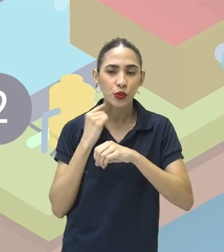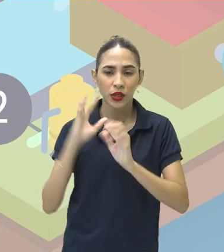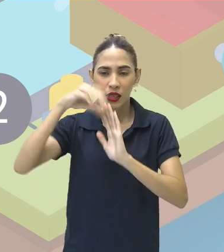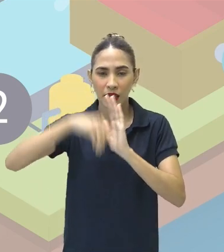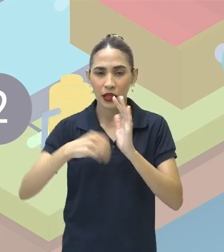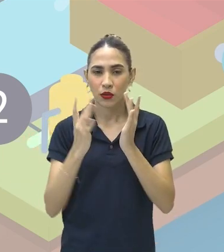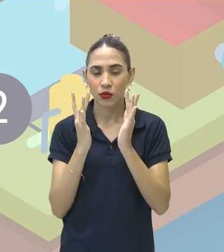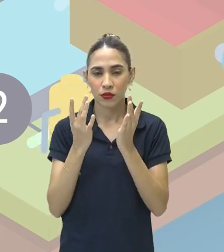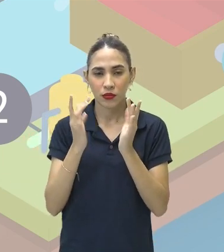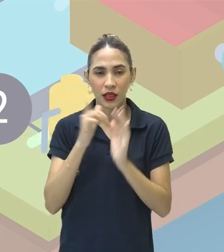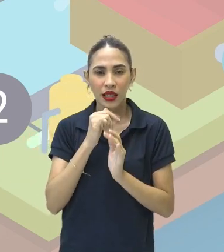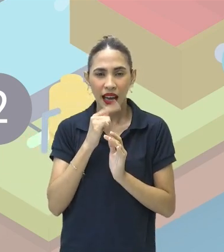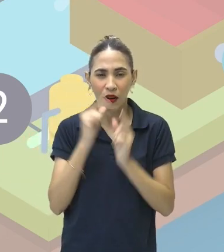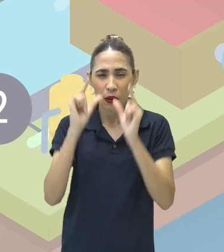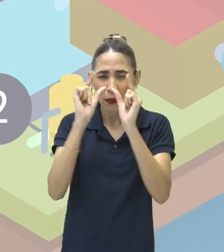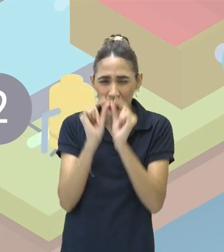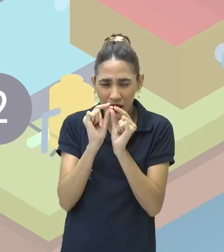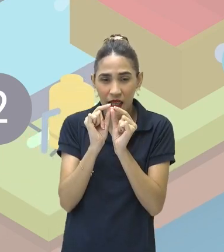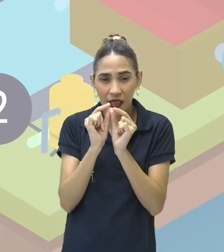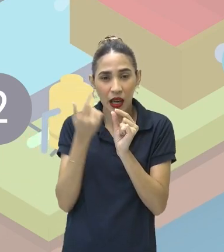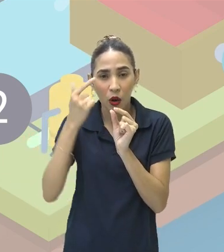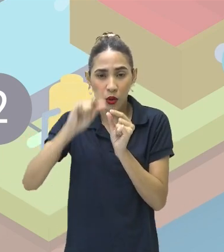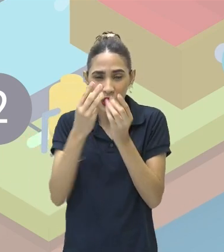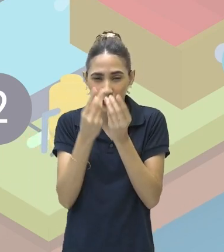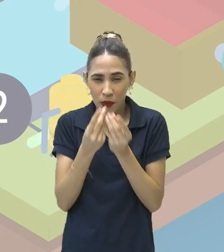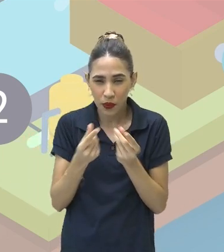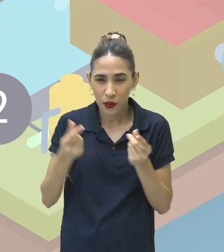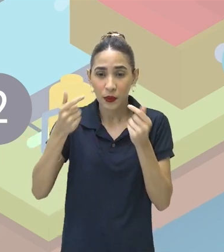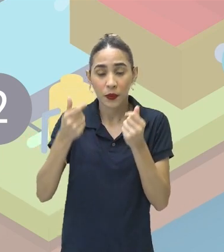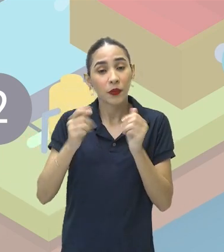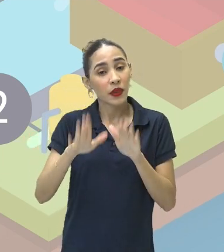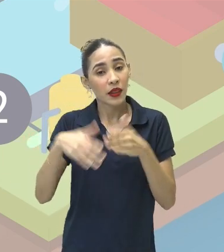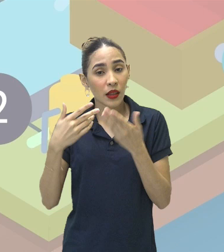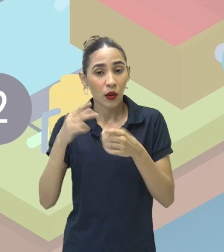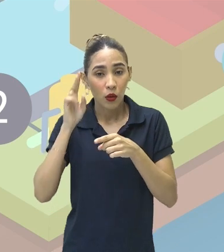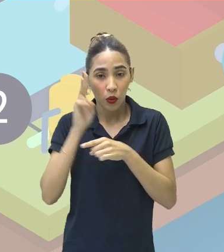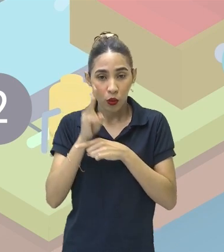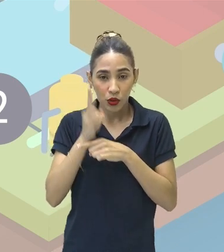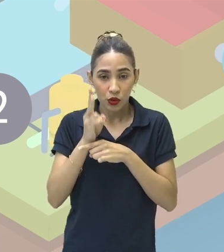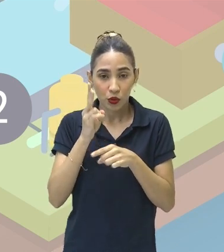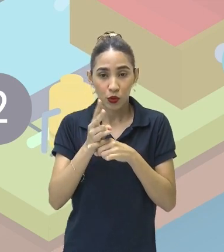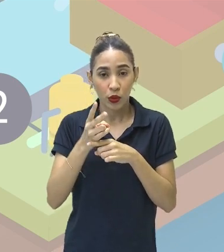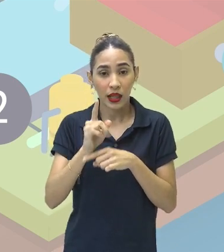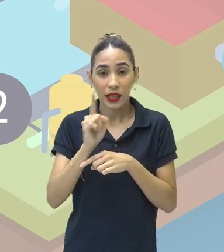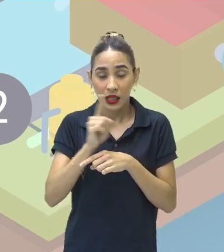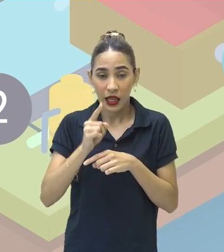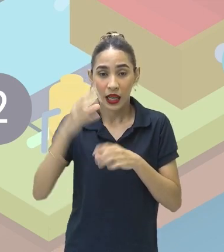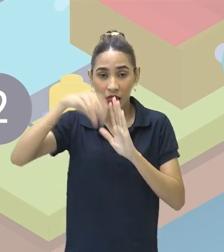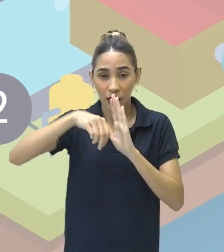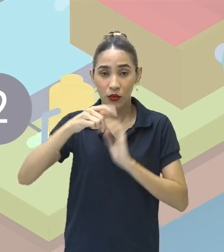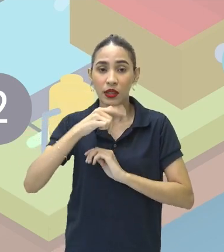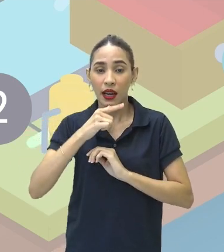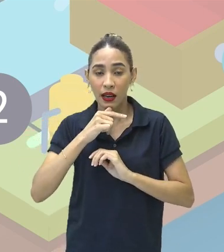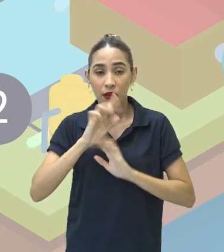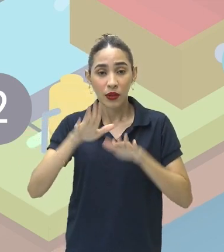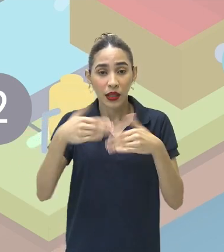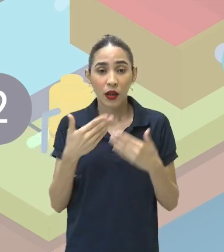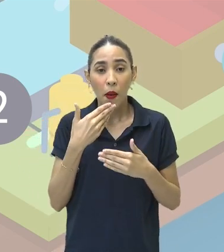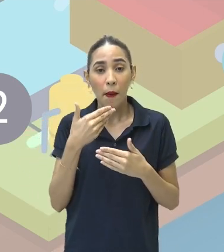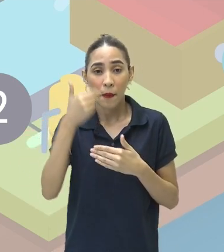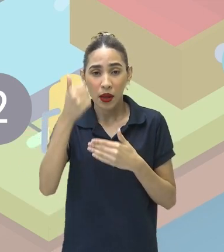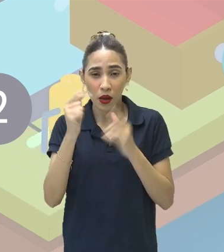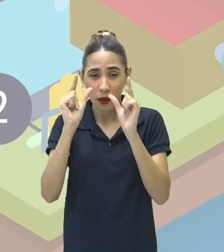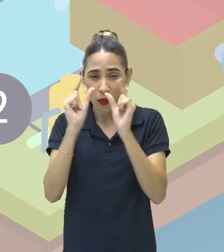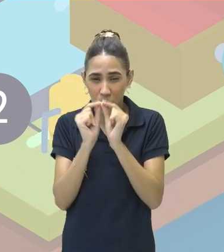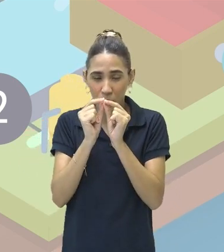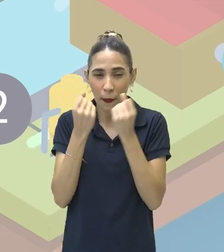são pequenas e leves demais para sedimentar, então permanecem suspensas. Assim, para tornar essas